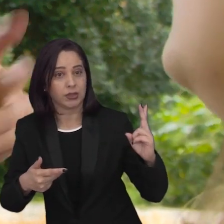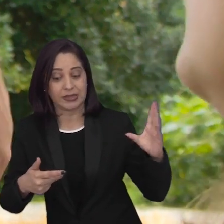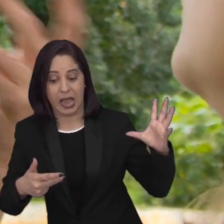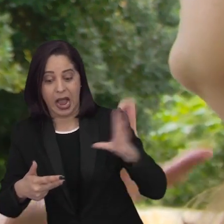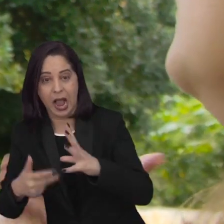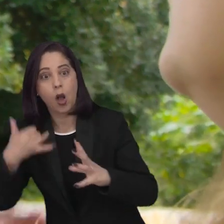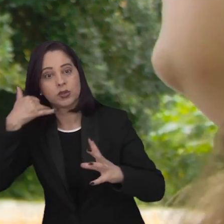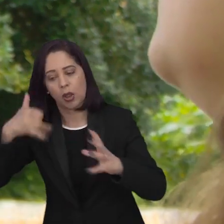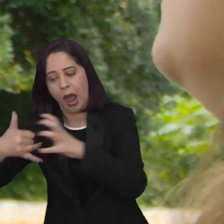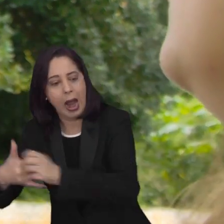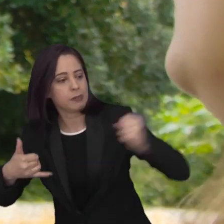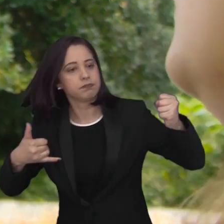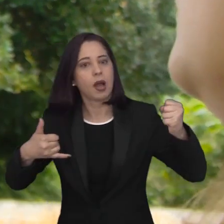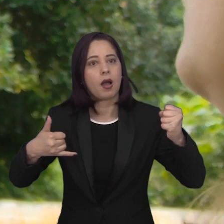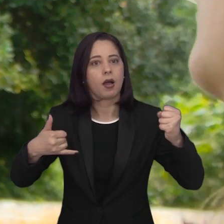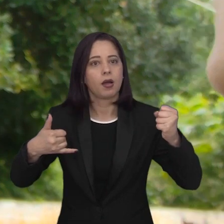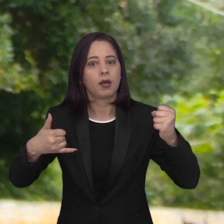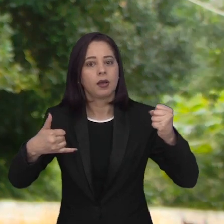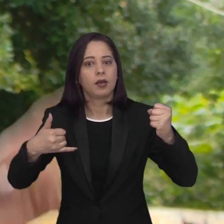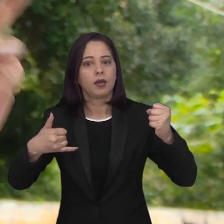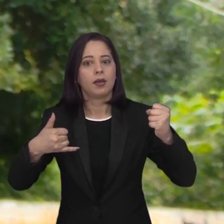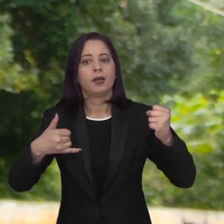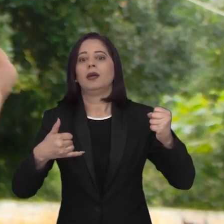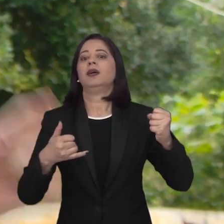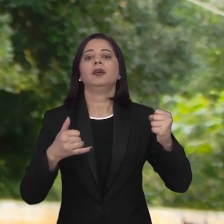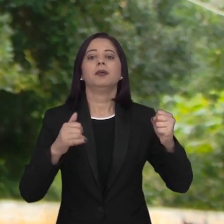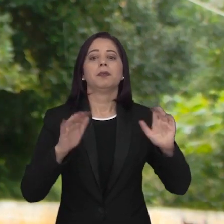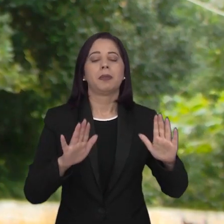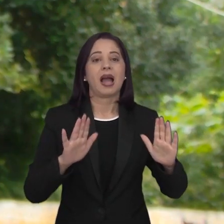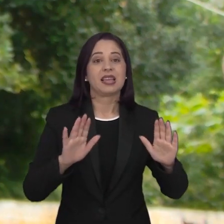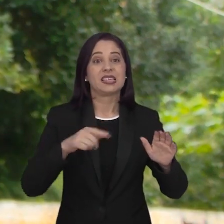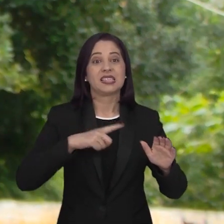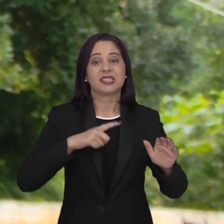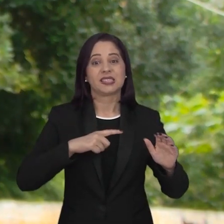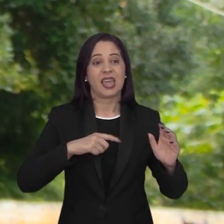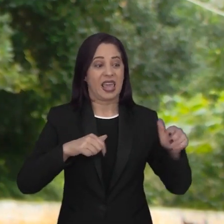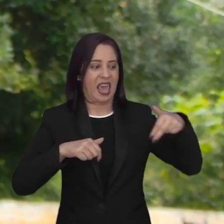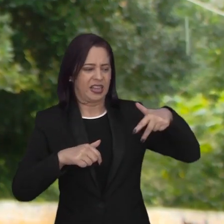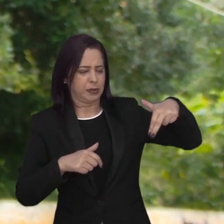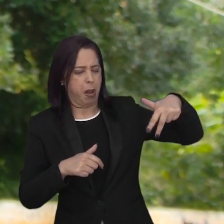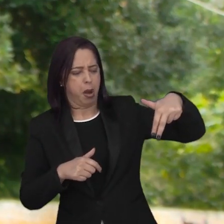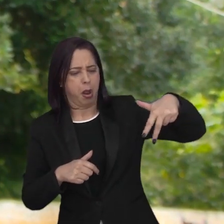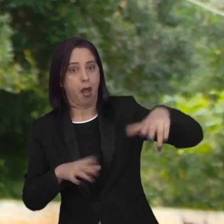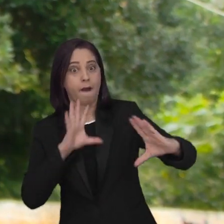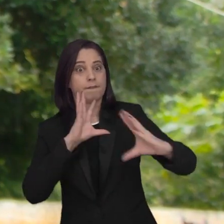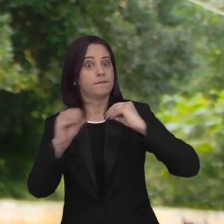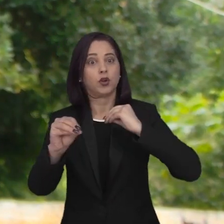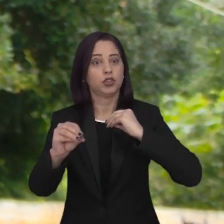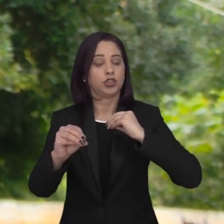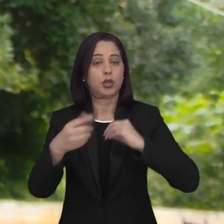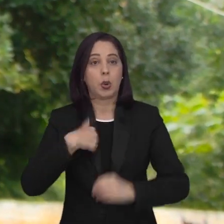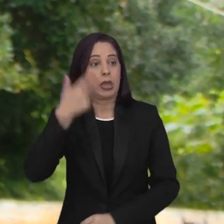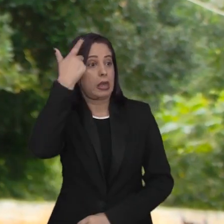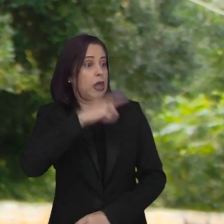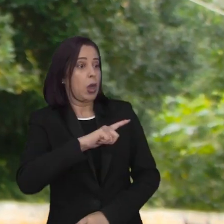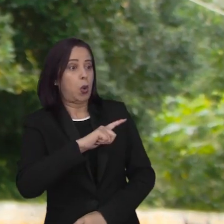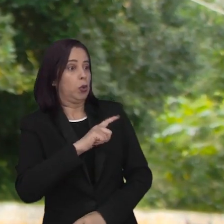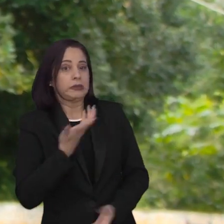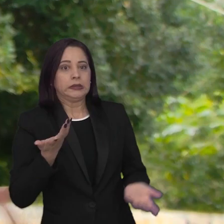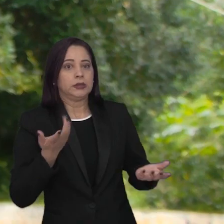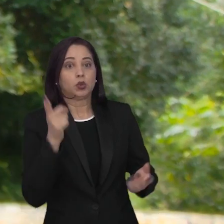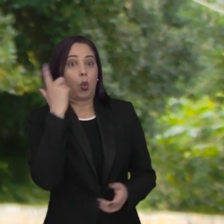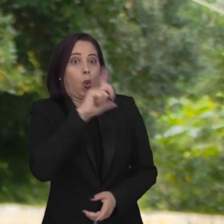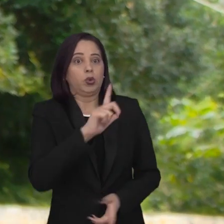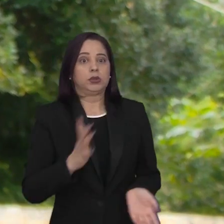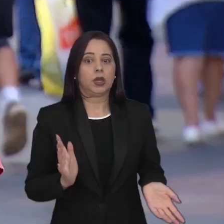2 meninos numa bicicleta aproveitam e puxam o meu celular. Eu consegui puxar meu fone e como era um morro, eles desceram muito rápido, não deu nem tempo de eu